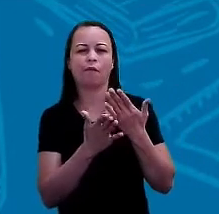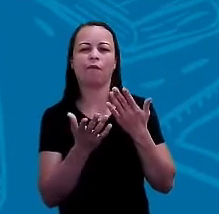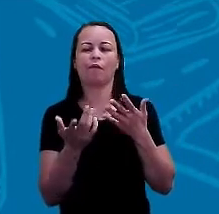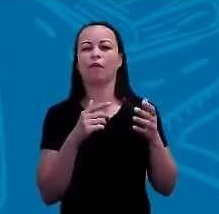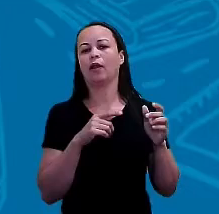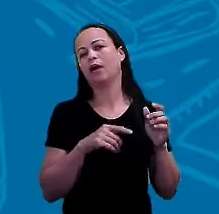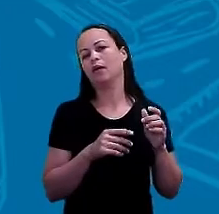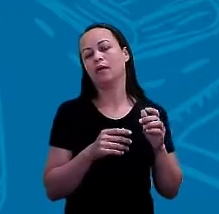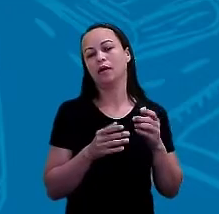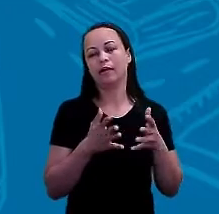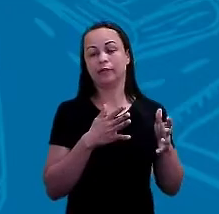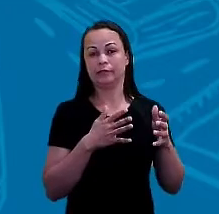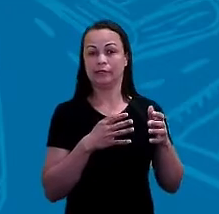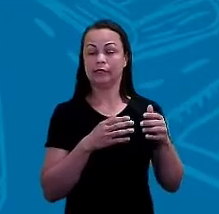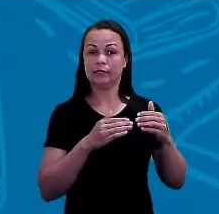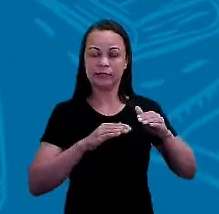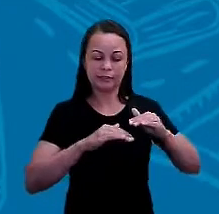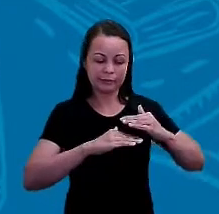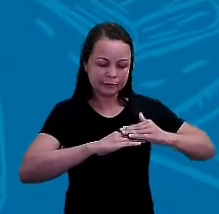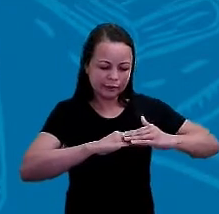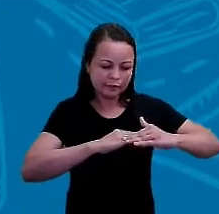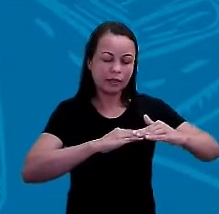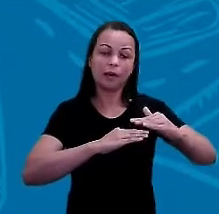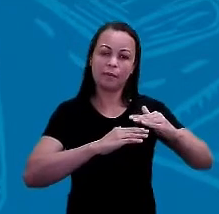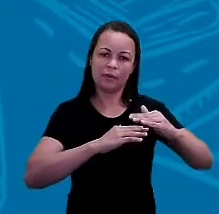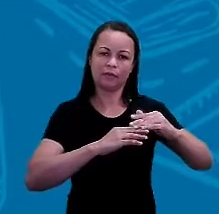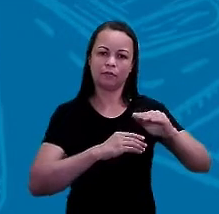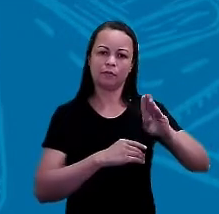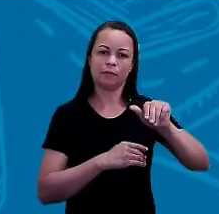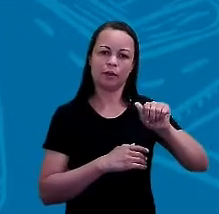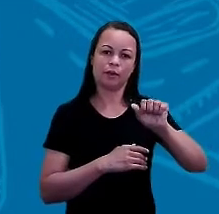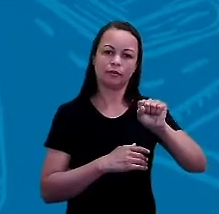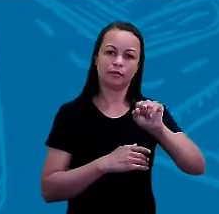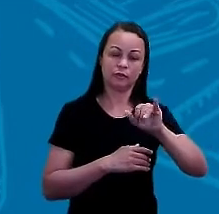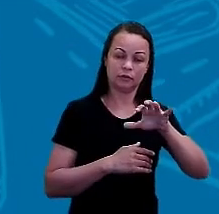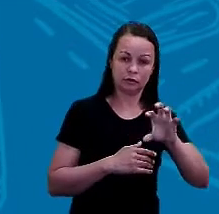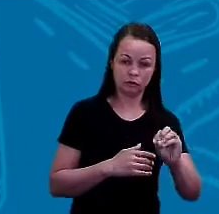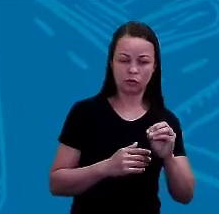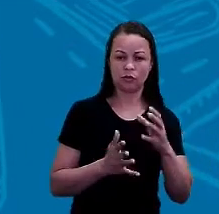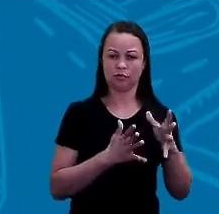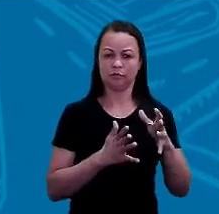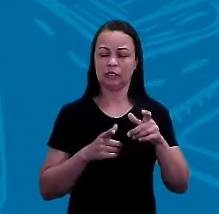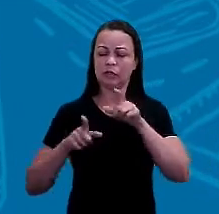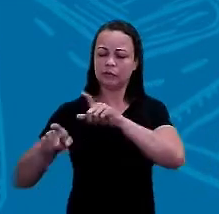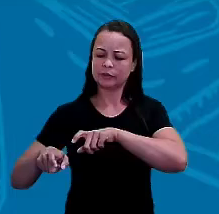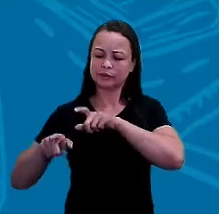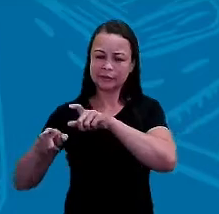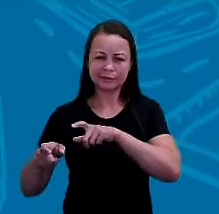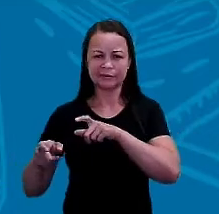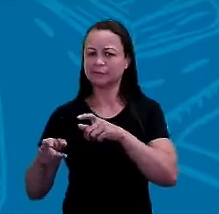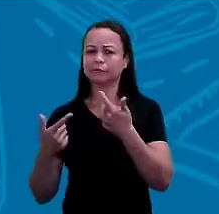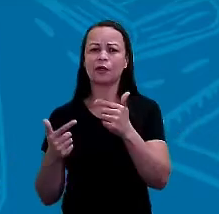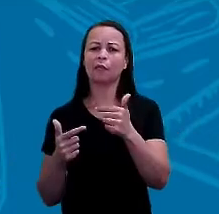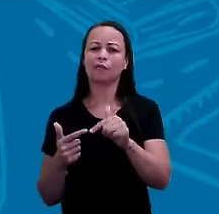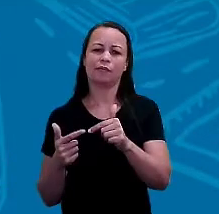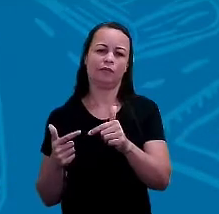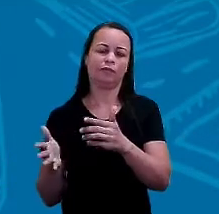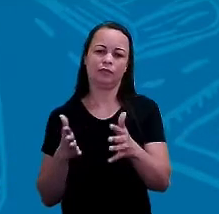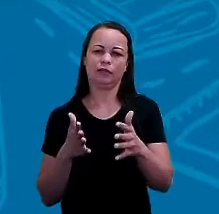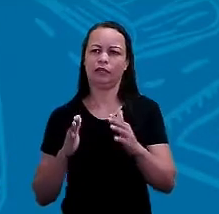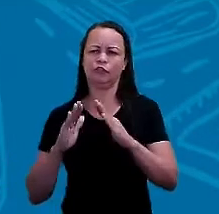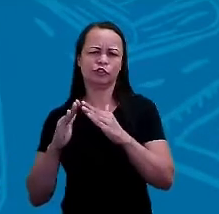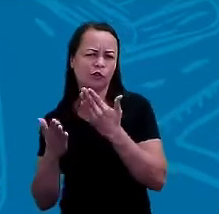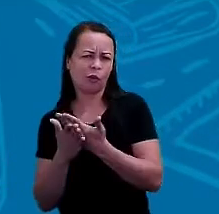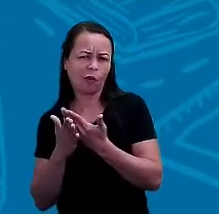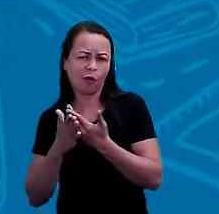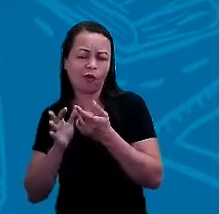hospital, escola e saneamento básico, muitas zonas rurais, muito campos, não tem. Uma